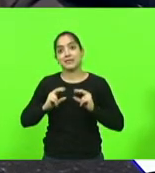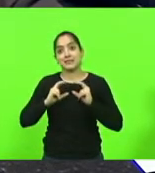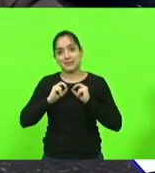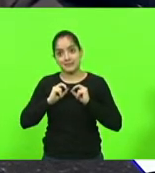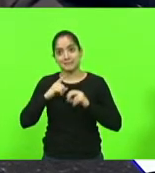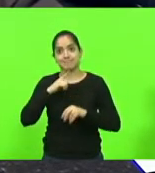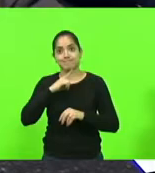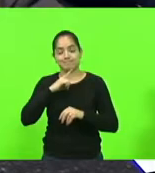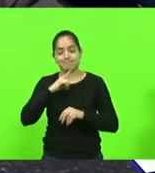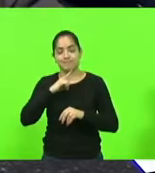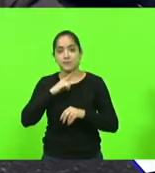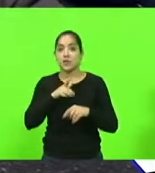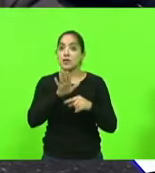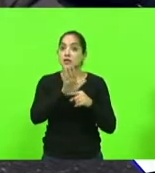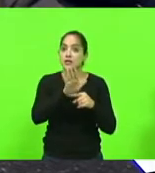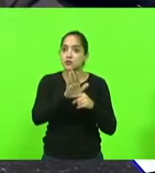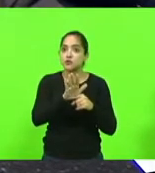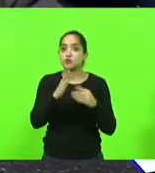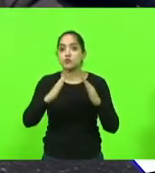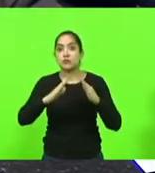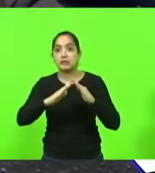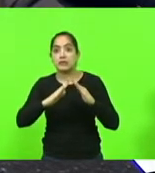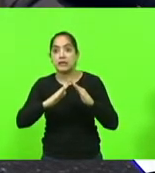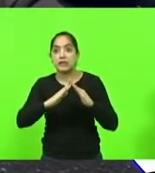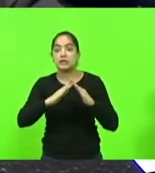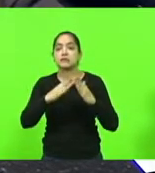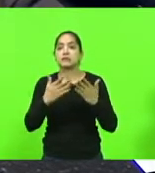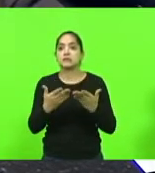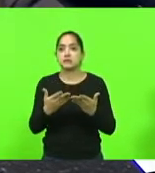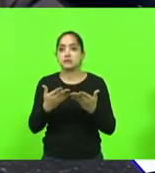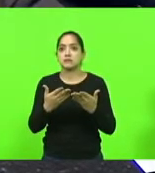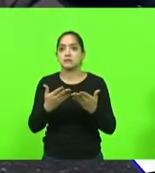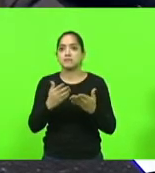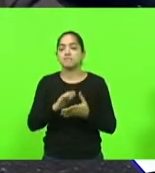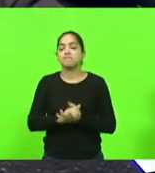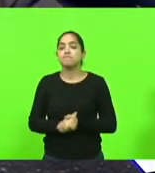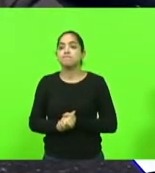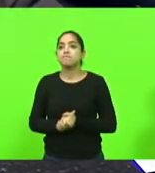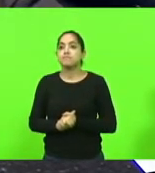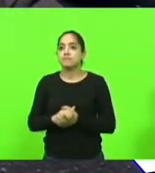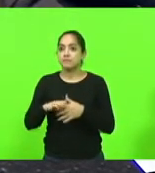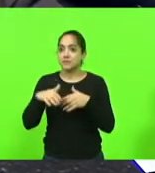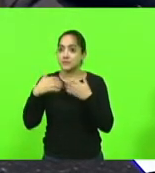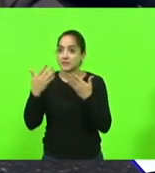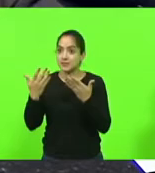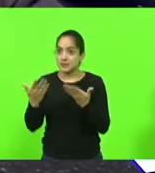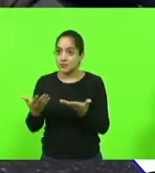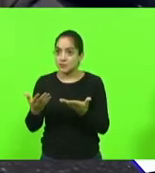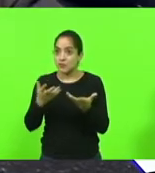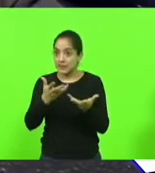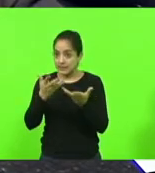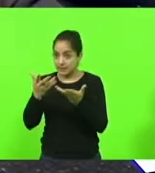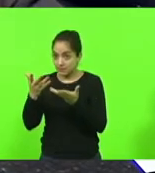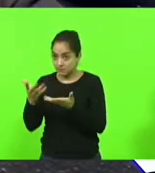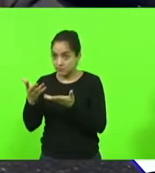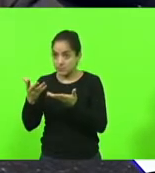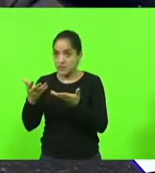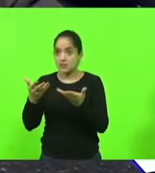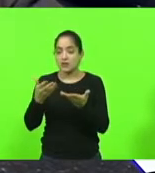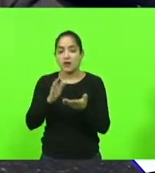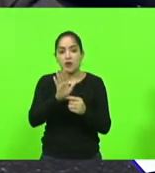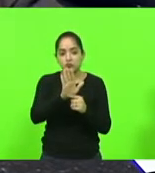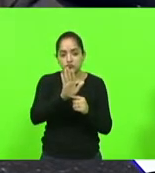Guilherme o ajuda em casa para sustentar esse irmão também. Então, Quem mais quiser doar, a vaquinha está aberta ainda, nós